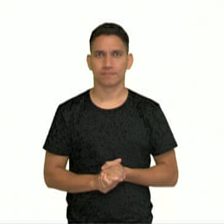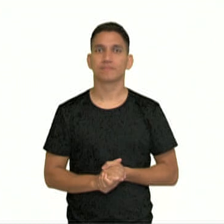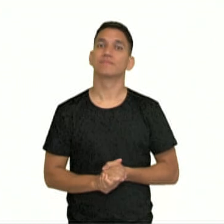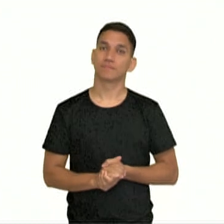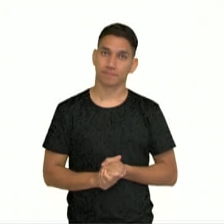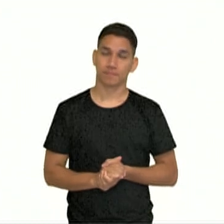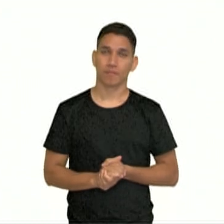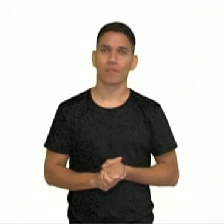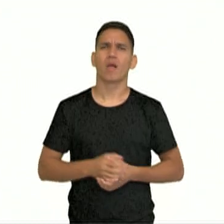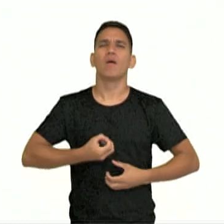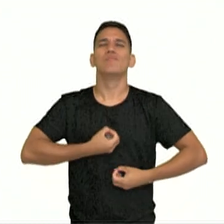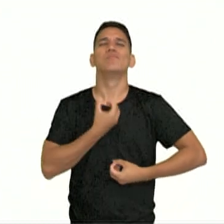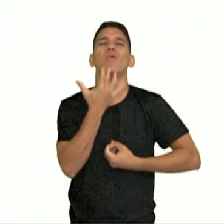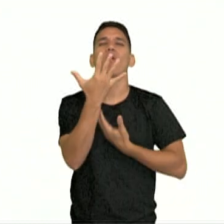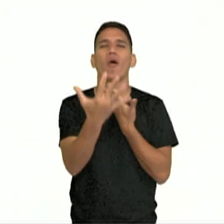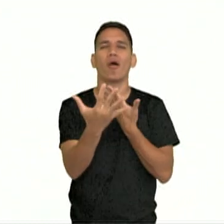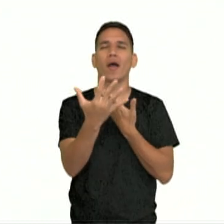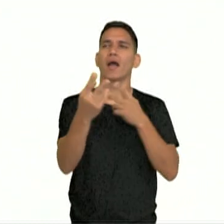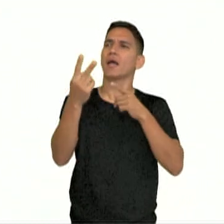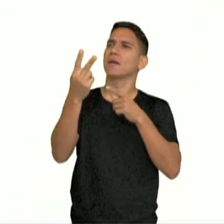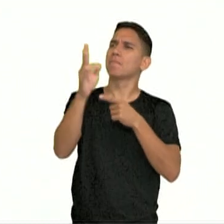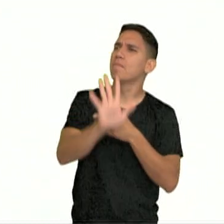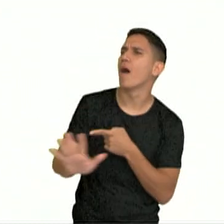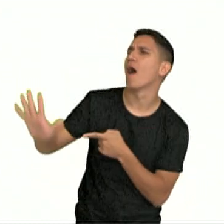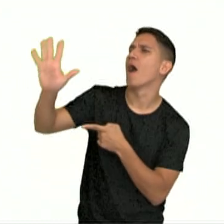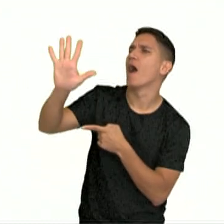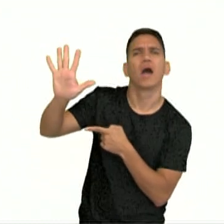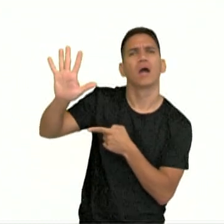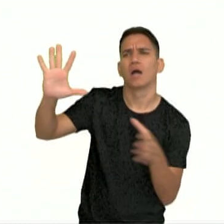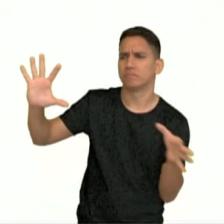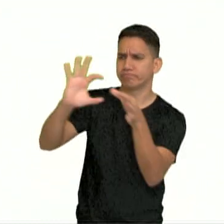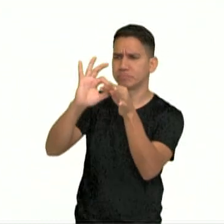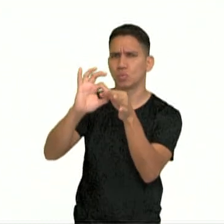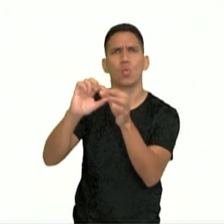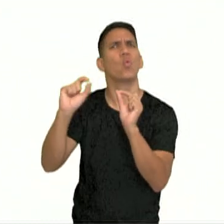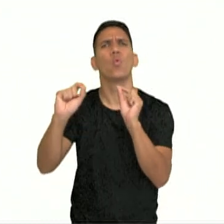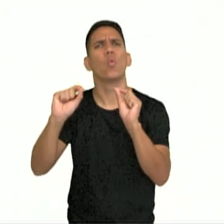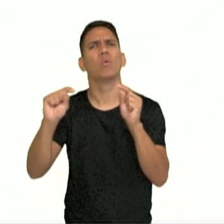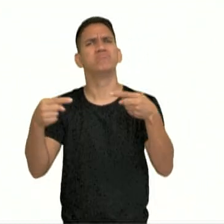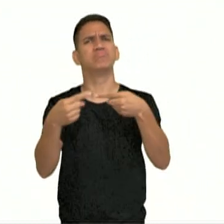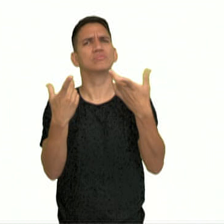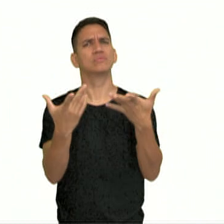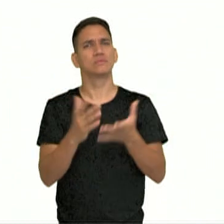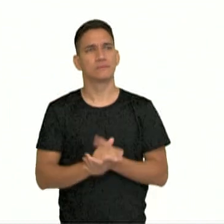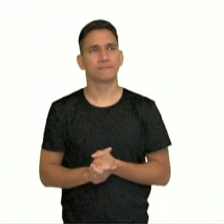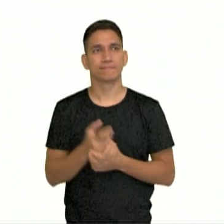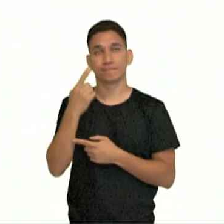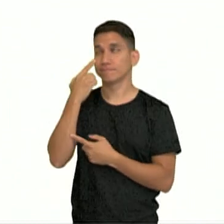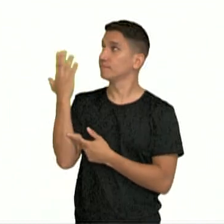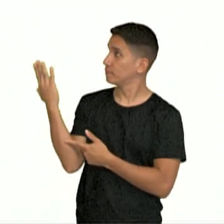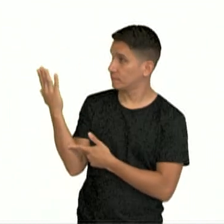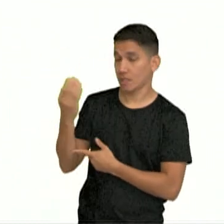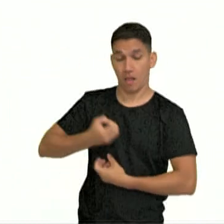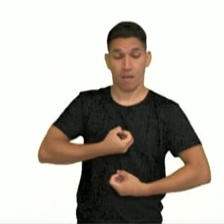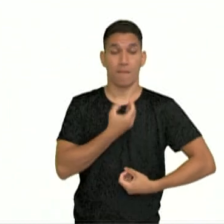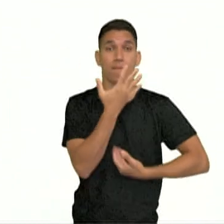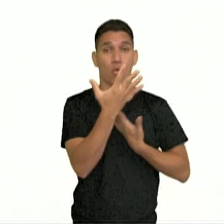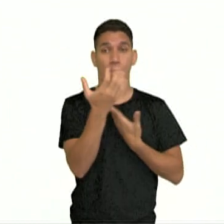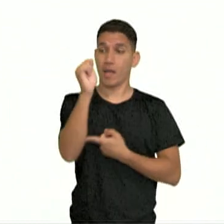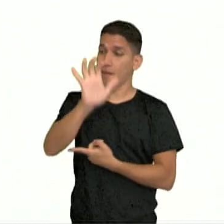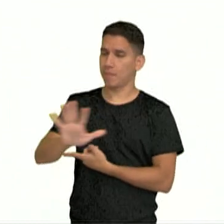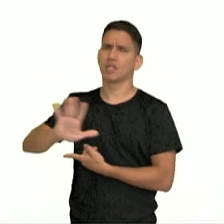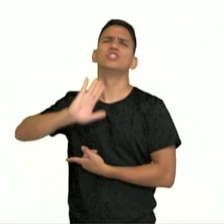Poesia e imagem, o que tem a ver, né? A poesia com a arte. Olha aí, a poesia e a imagem.